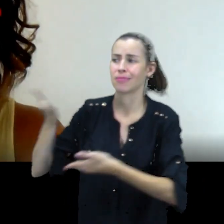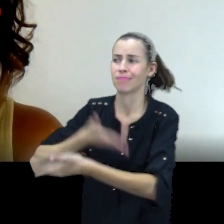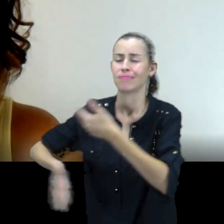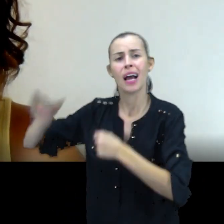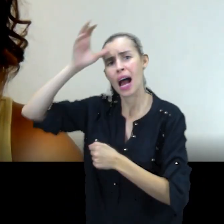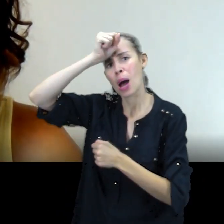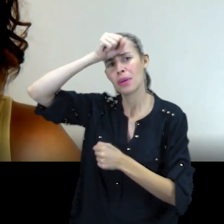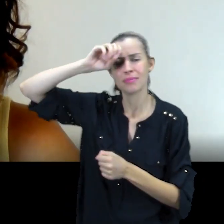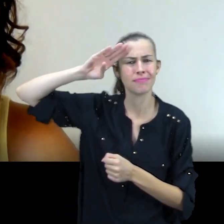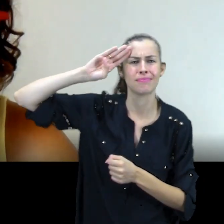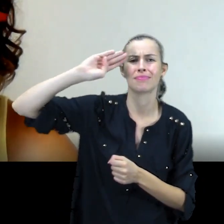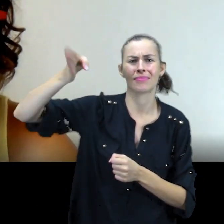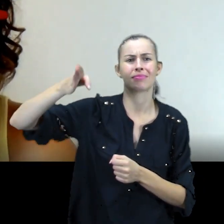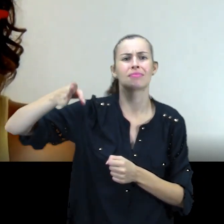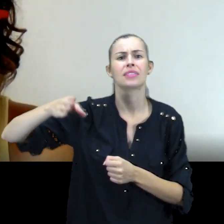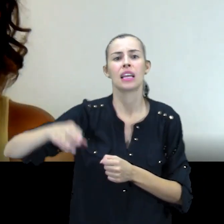muito rica de